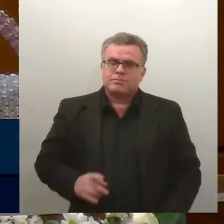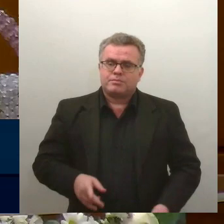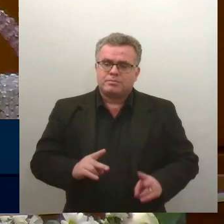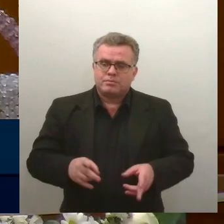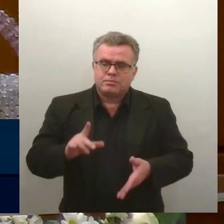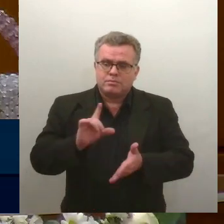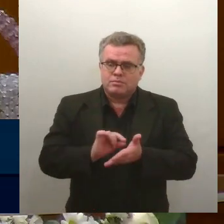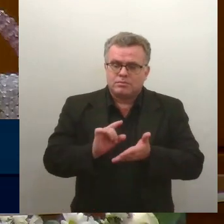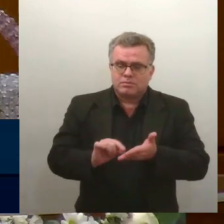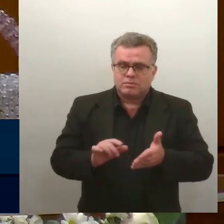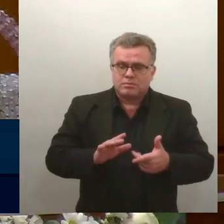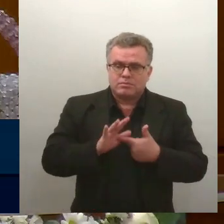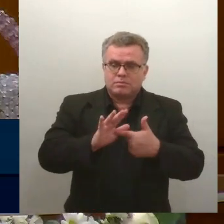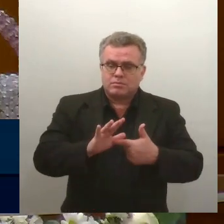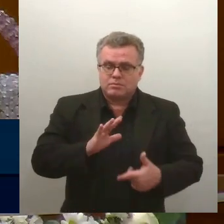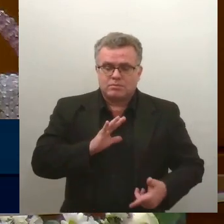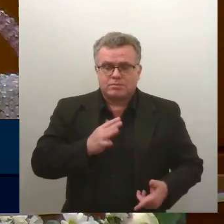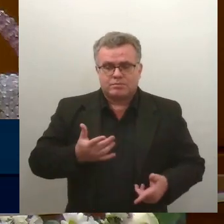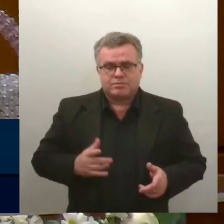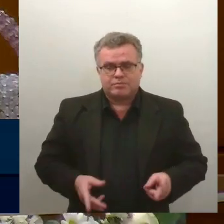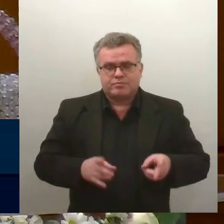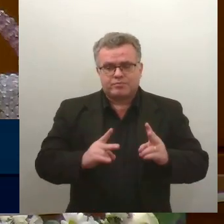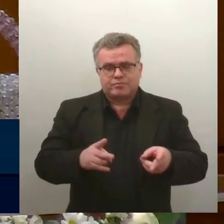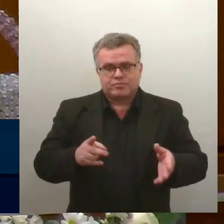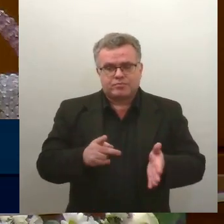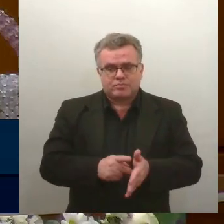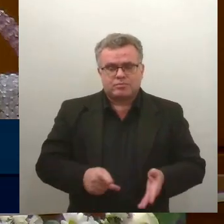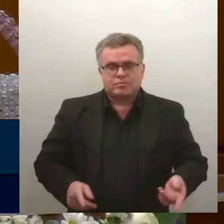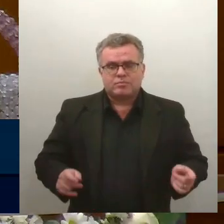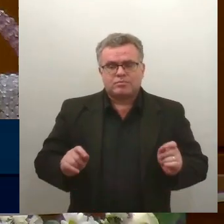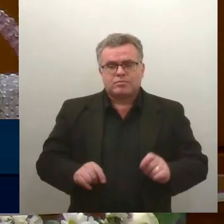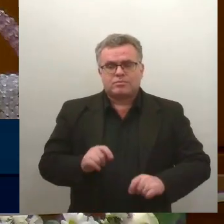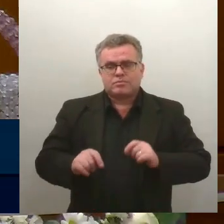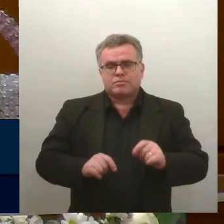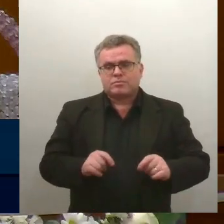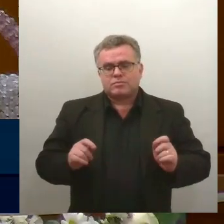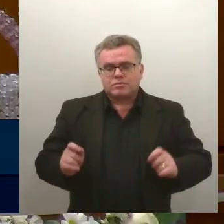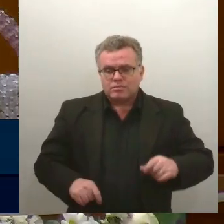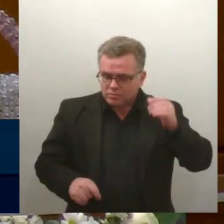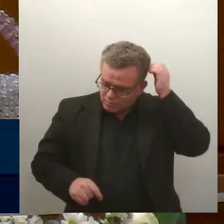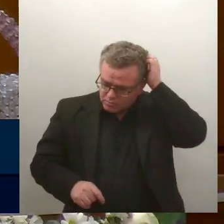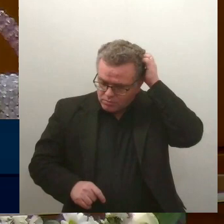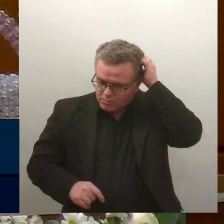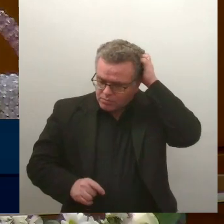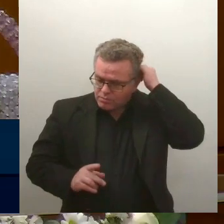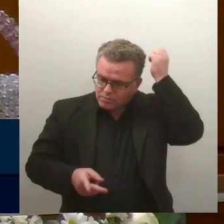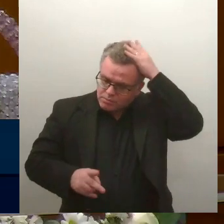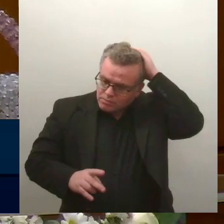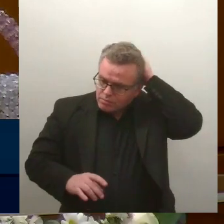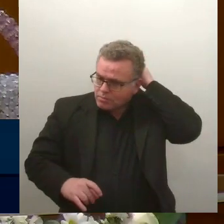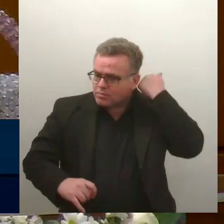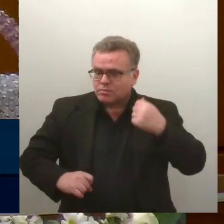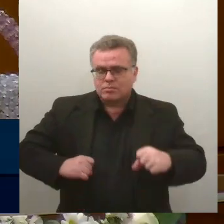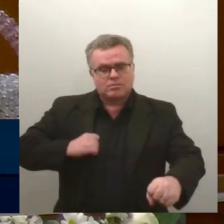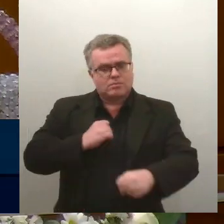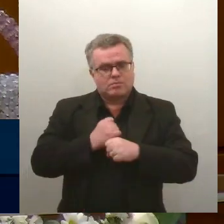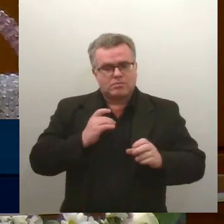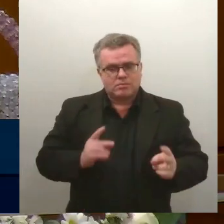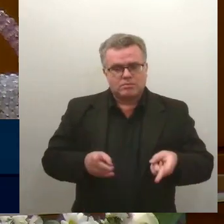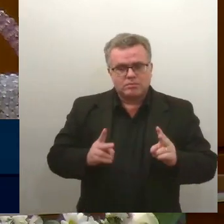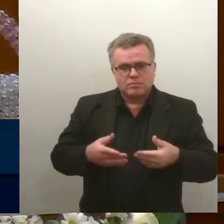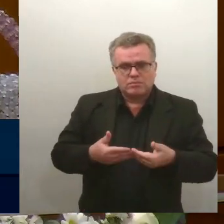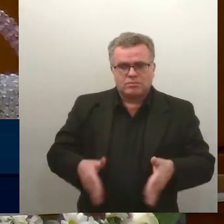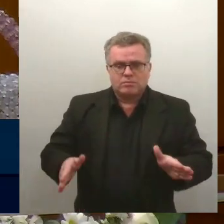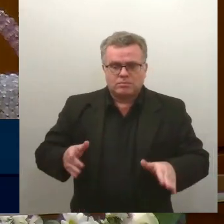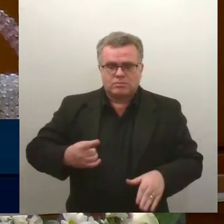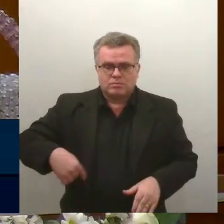de Barrinhos e como ali ele estava defendendo também a abertura da nossa democracia. Como